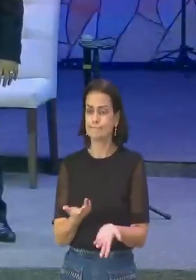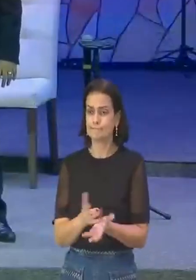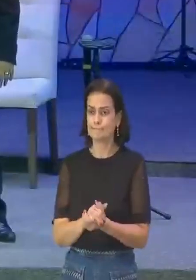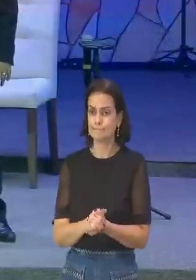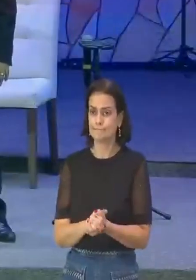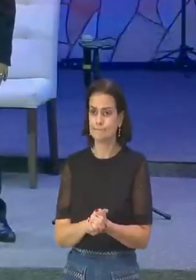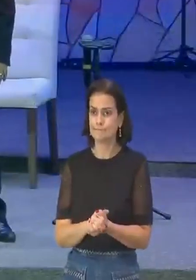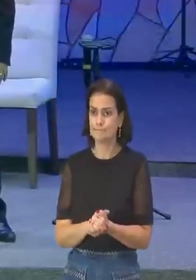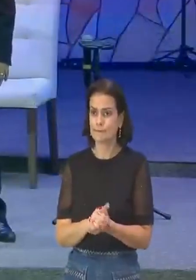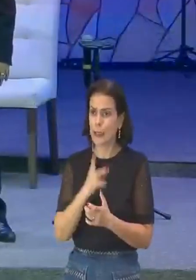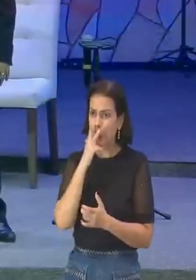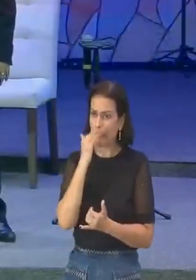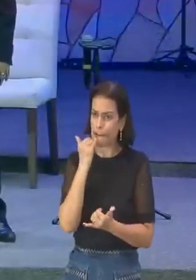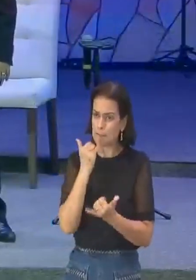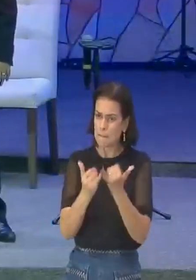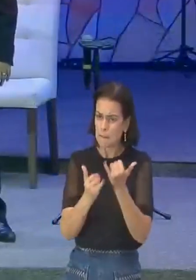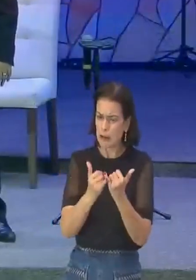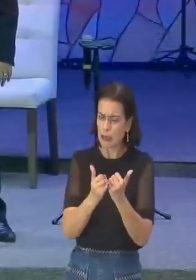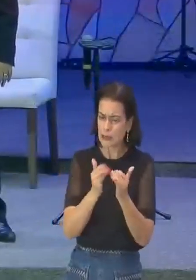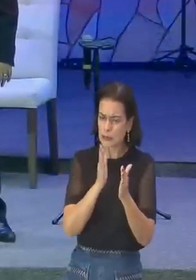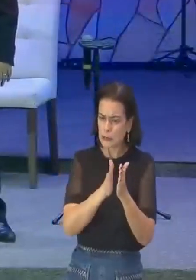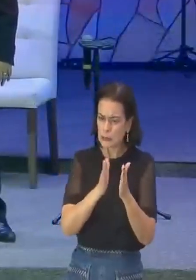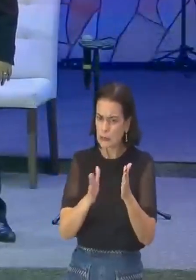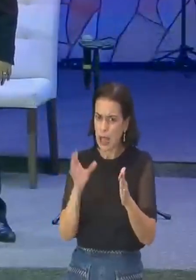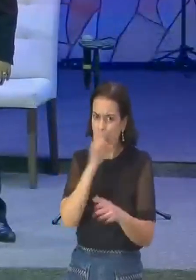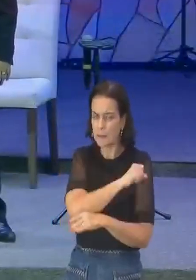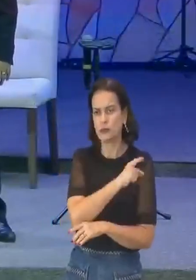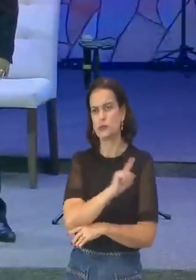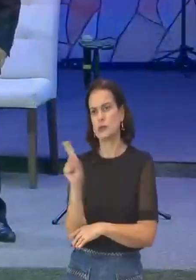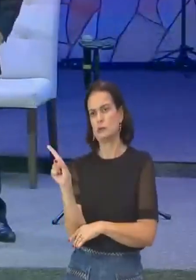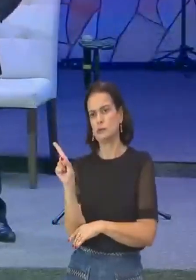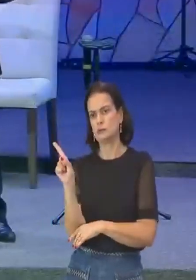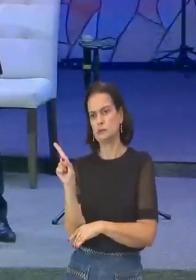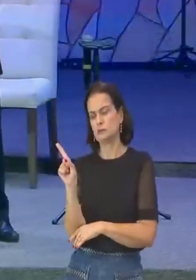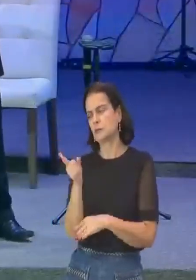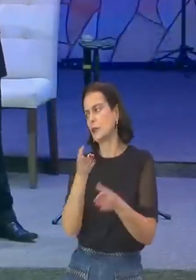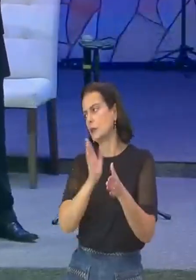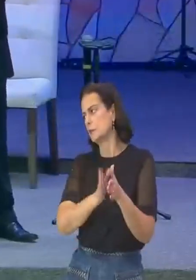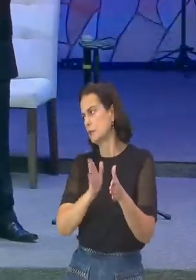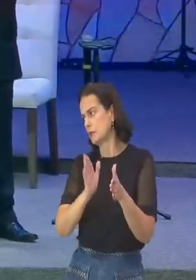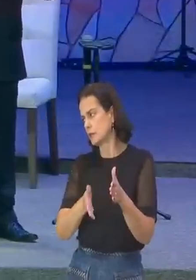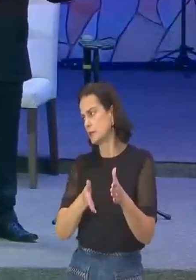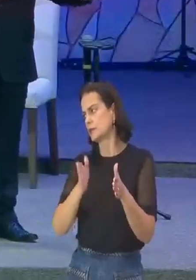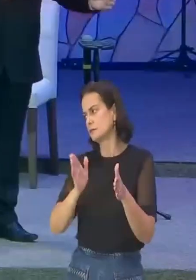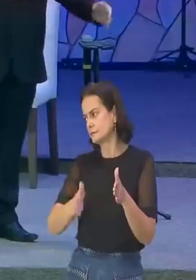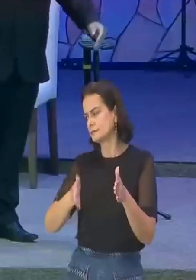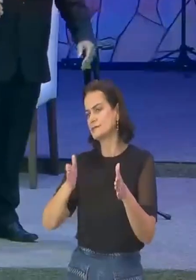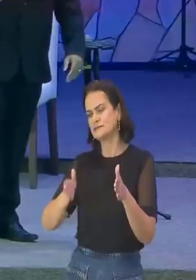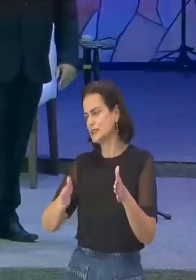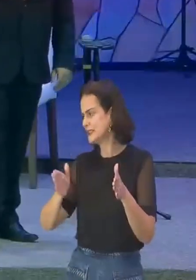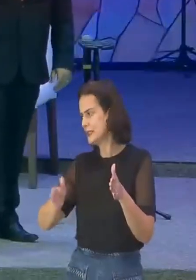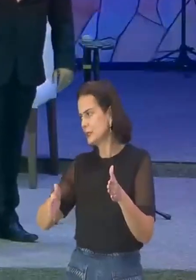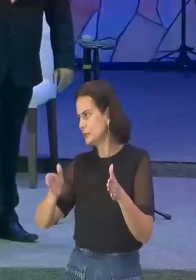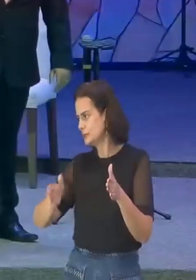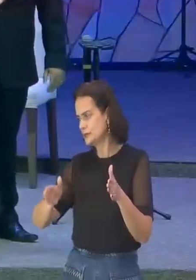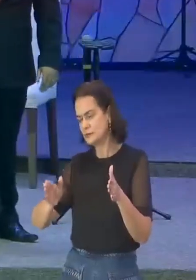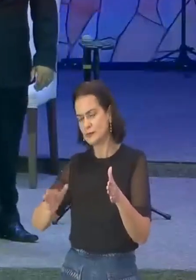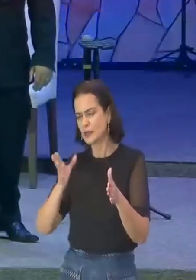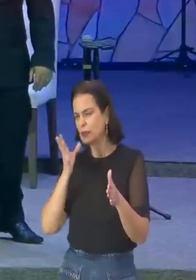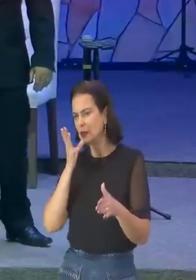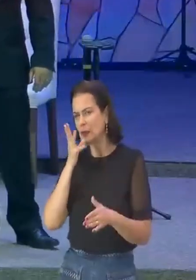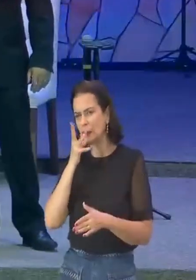Parece ser um processo que não vai acabar tão rápido. É um processo paulatino,